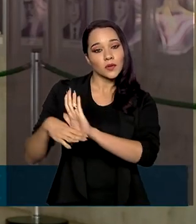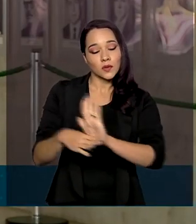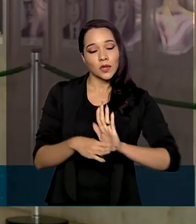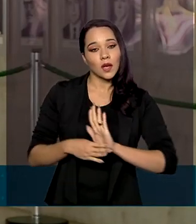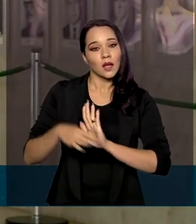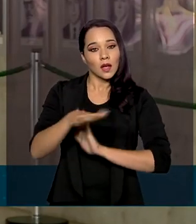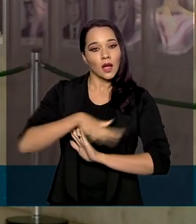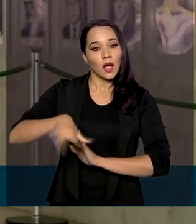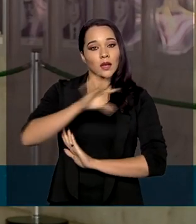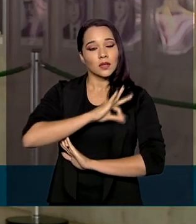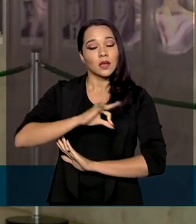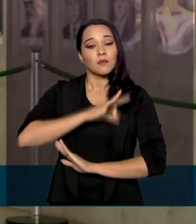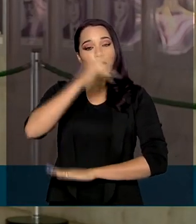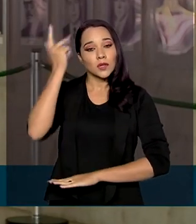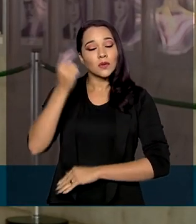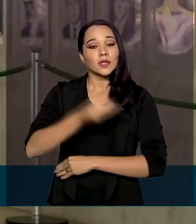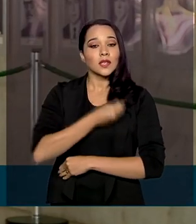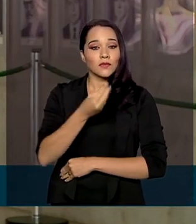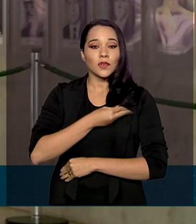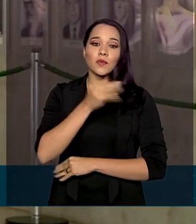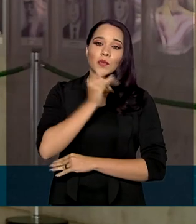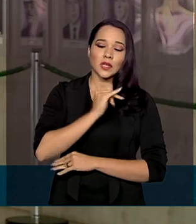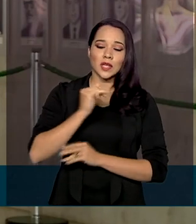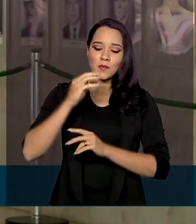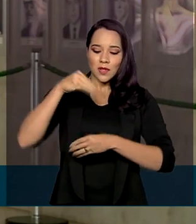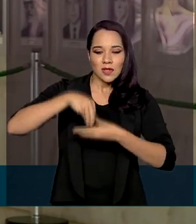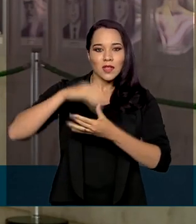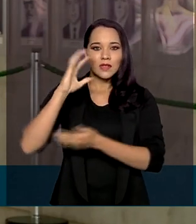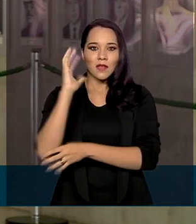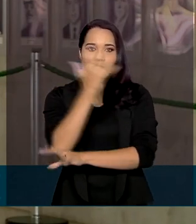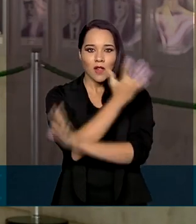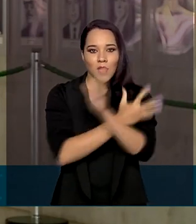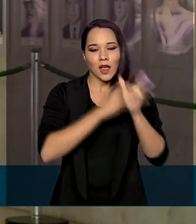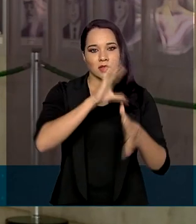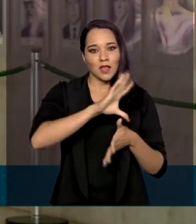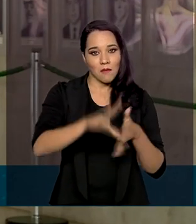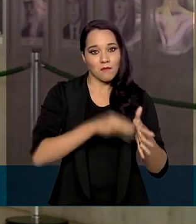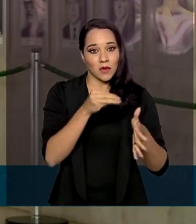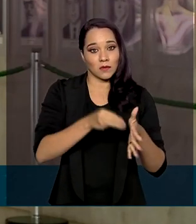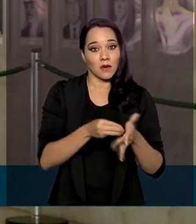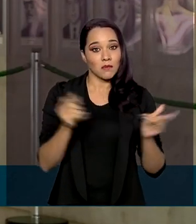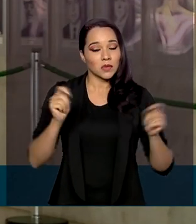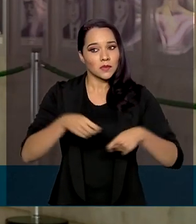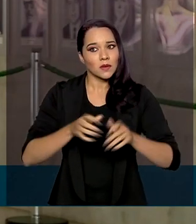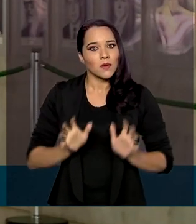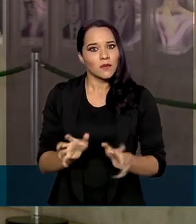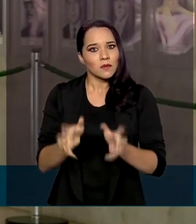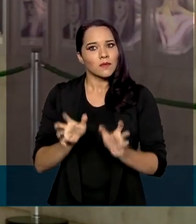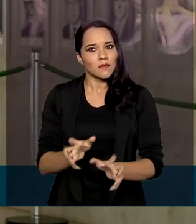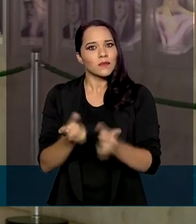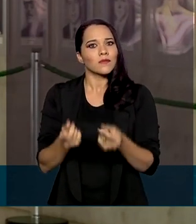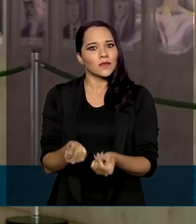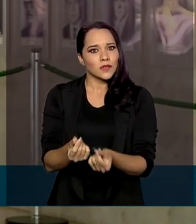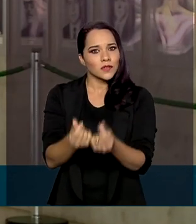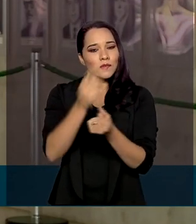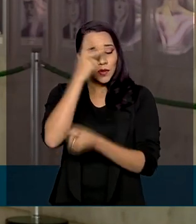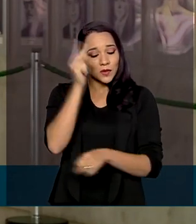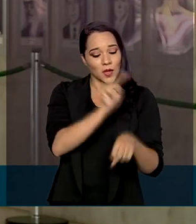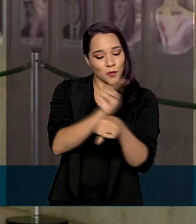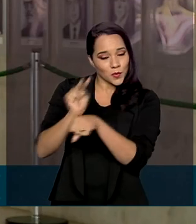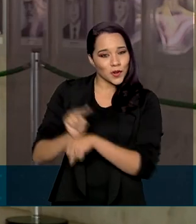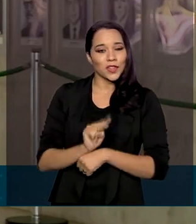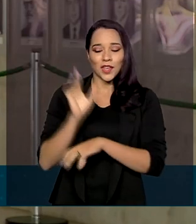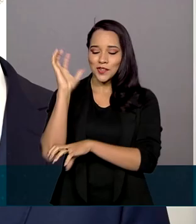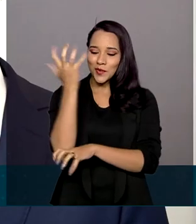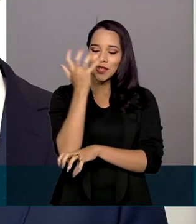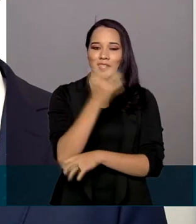de renda para as pessoas que vivem, por exemplo, na floresta amazônica, possibilitando um incentivo financeiro para quem mantém a